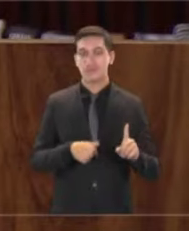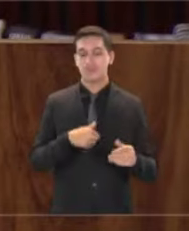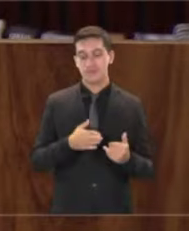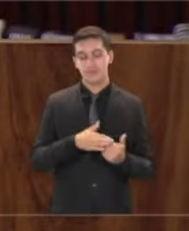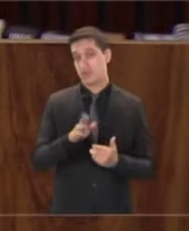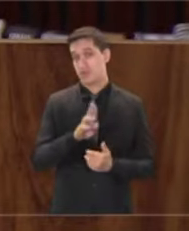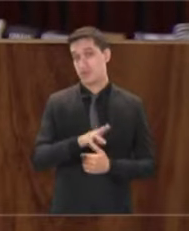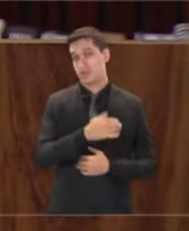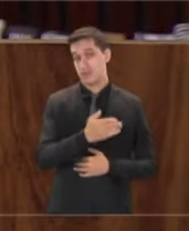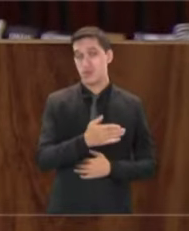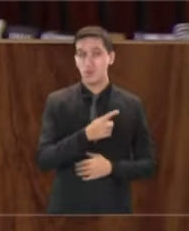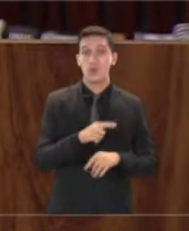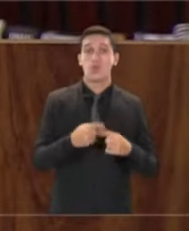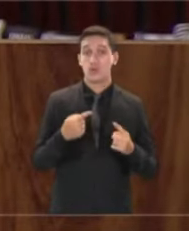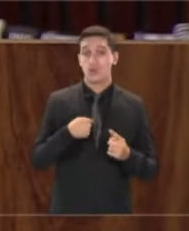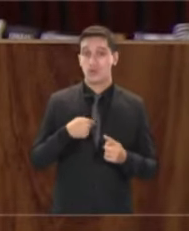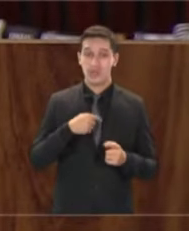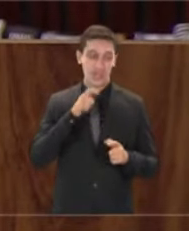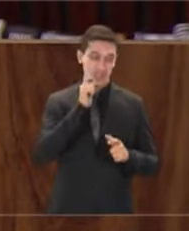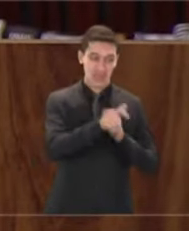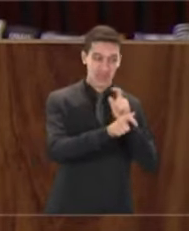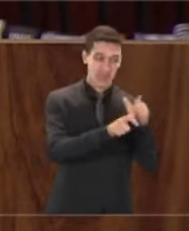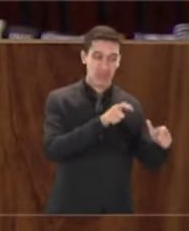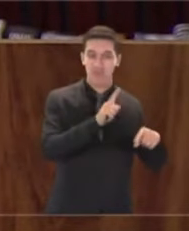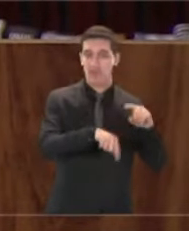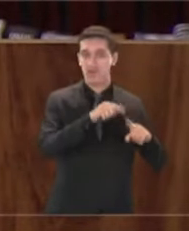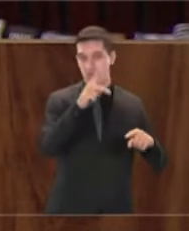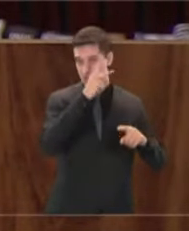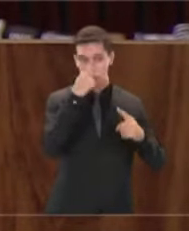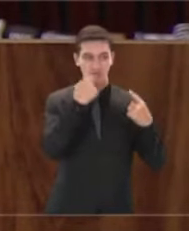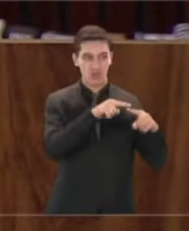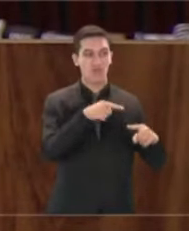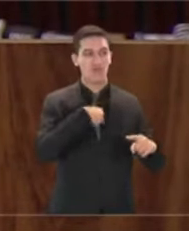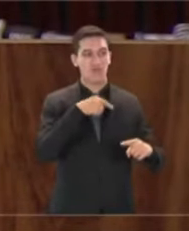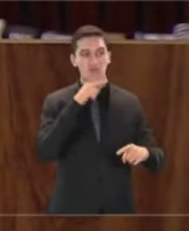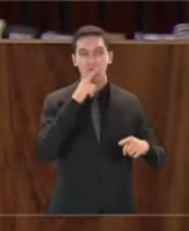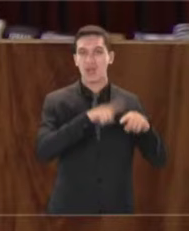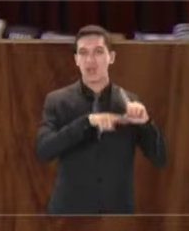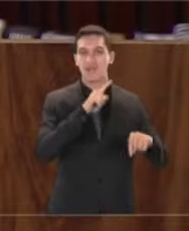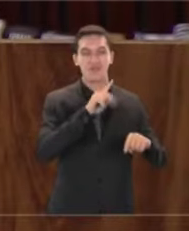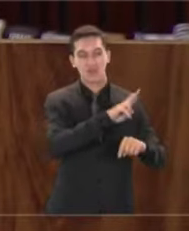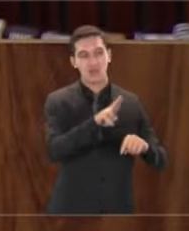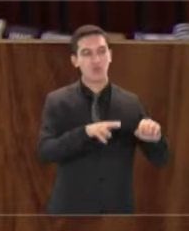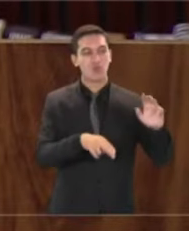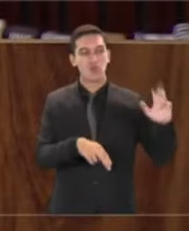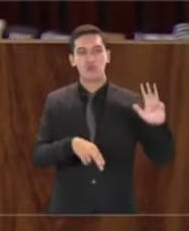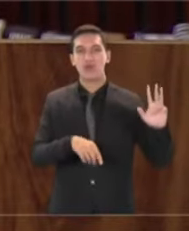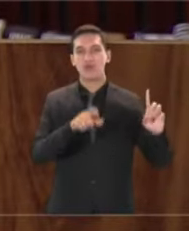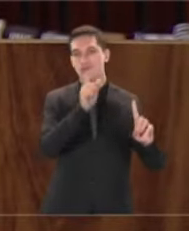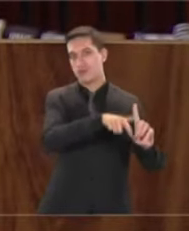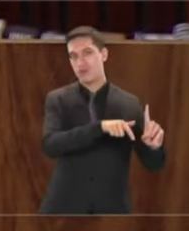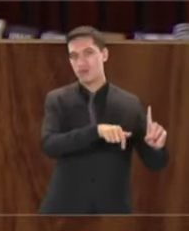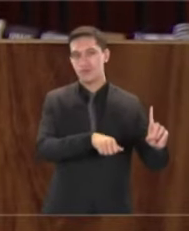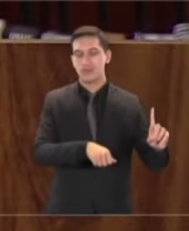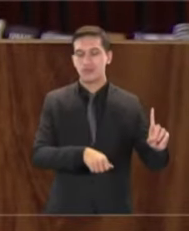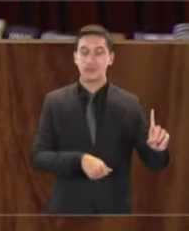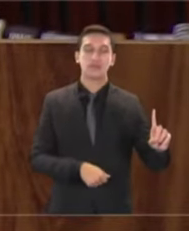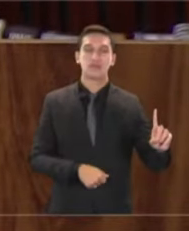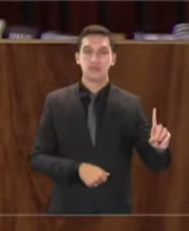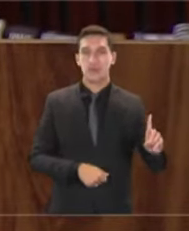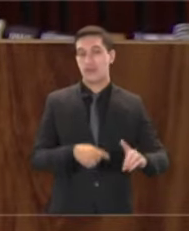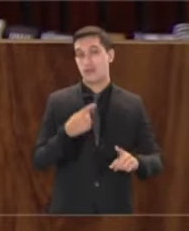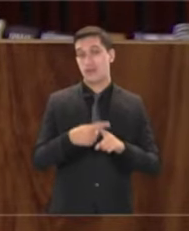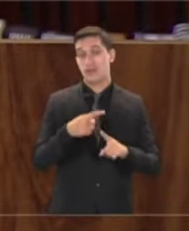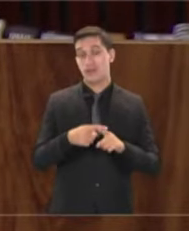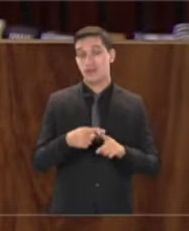isso. Quando eu quiser xingar alguém, eu vou chamar de Lula, porque daí está liberado.